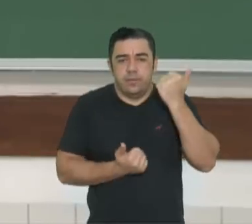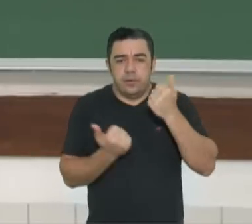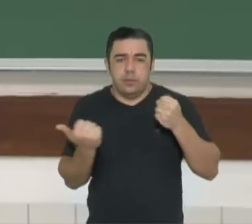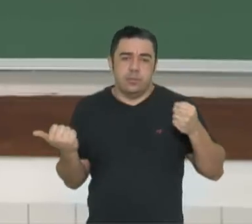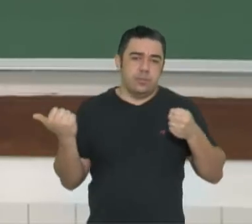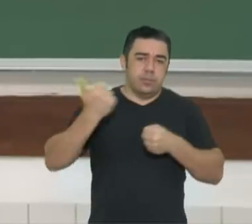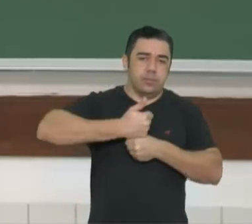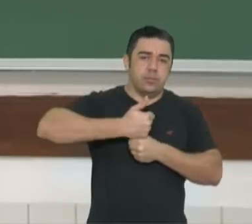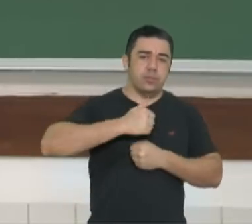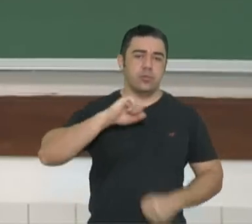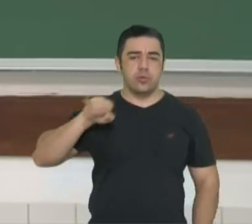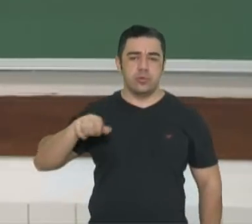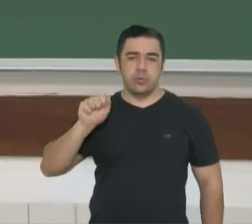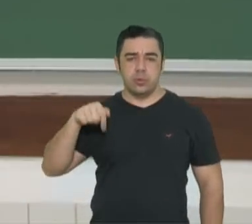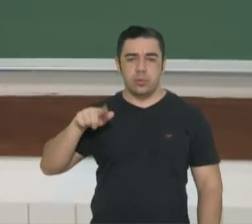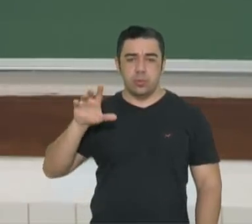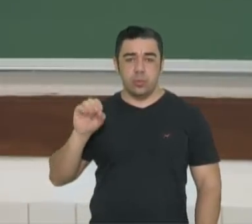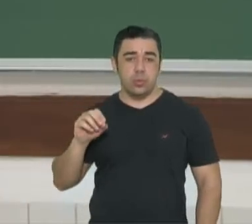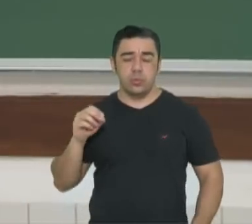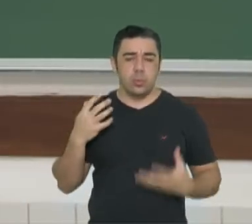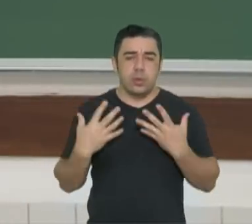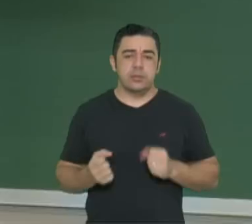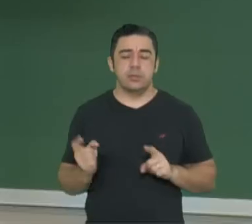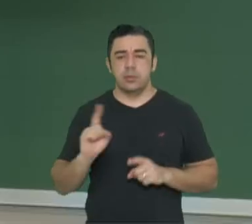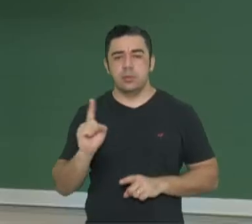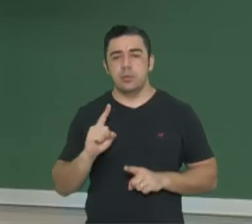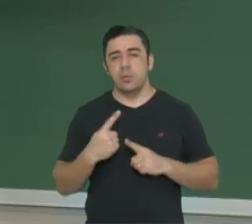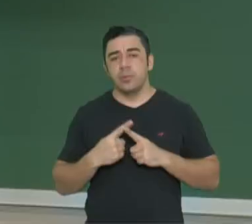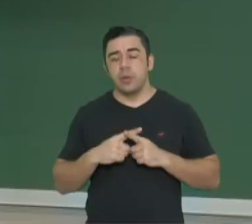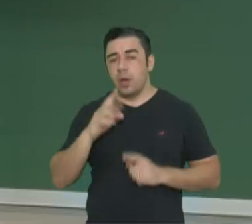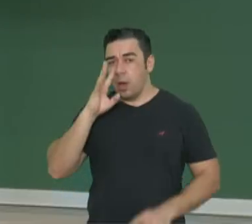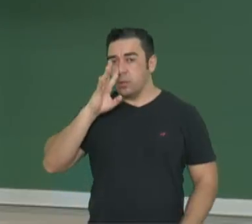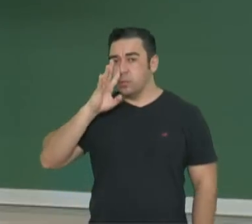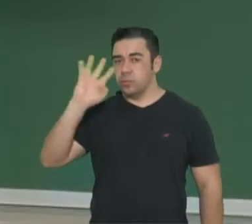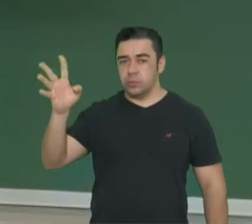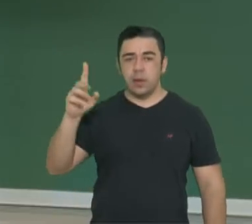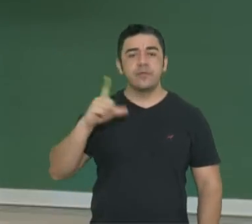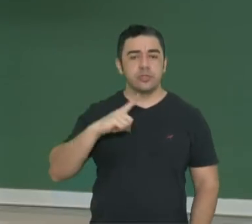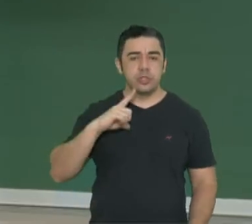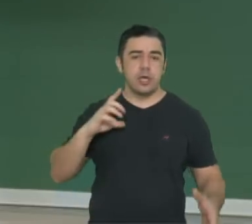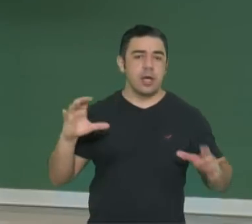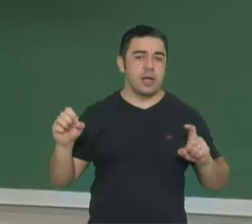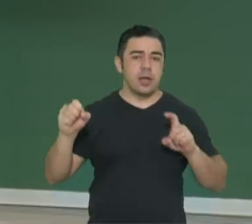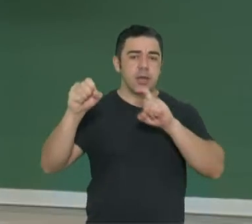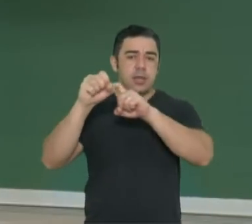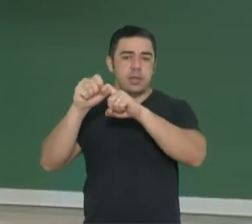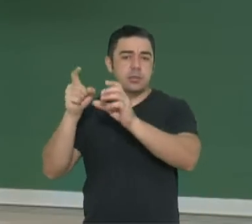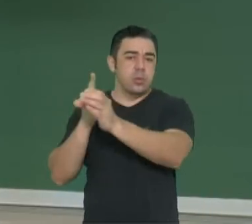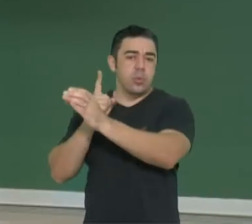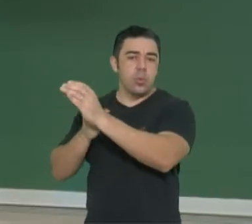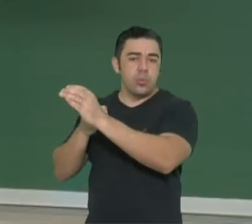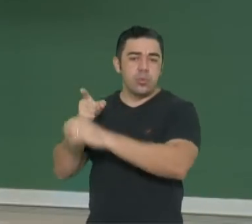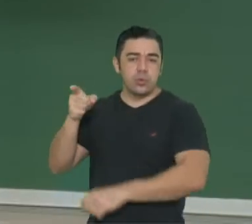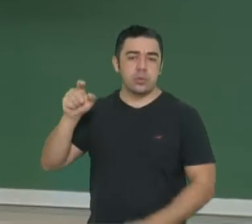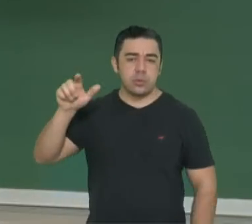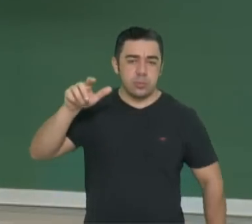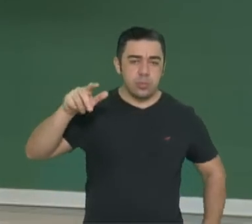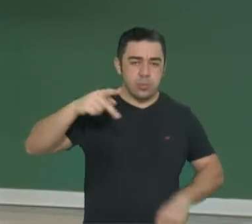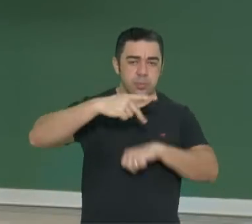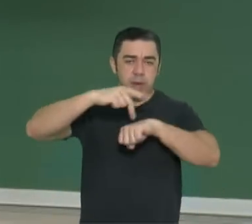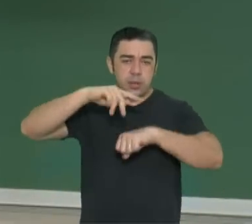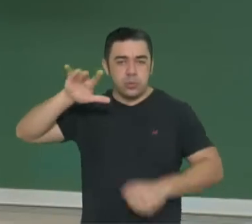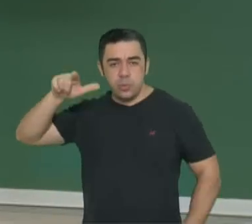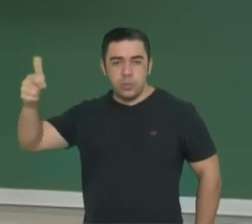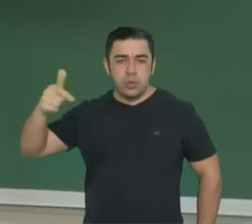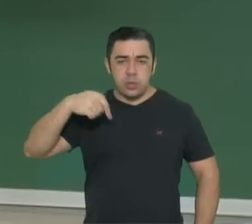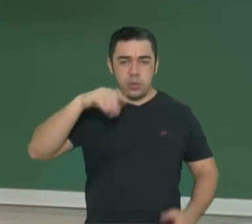Jango. Não aceitamos ele. Por quê? Acusavam ele de ligação com o comunismo internacional. O Brasil seria um